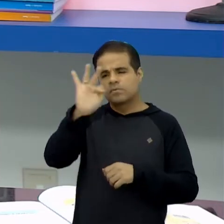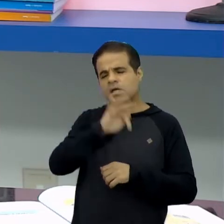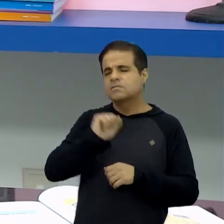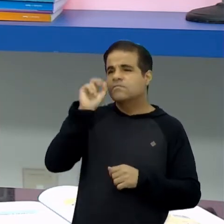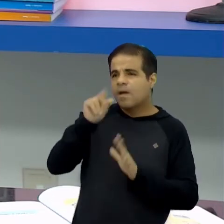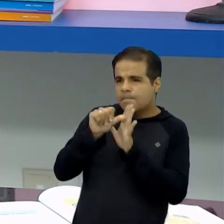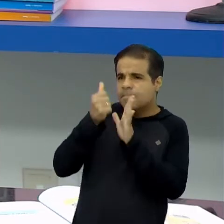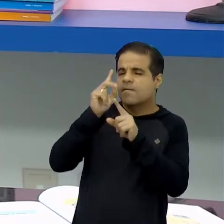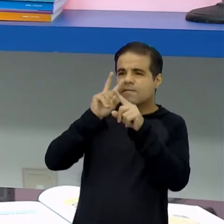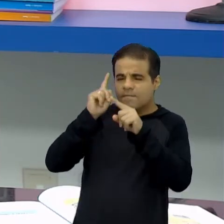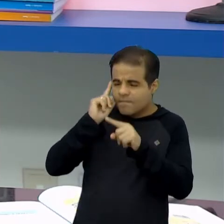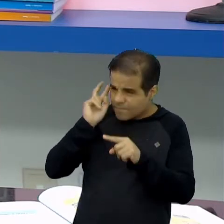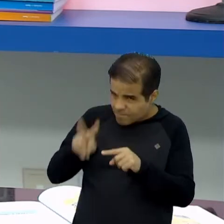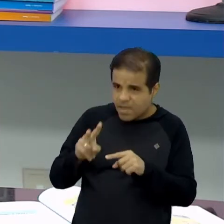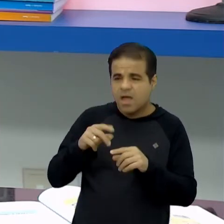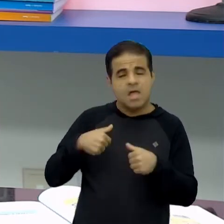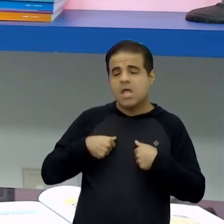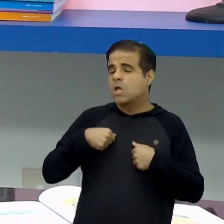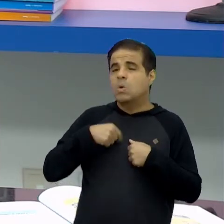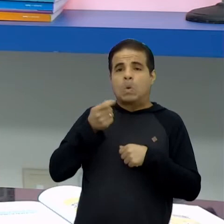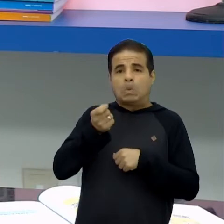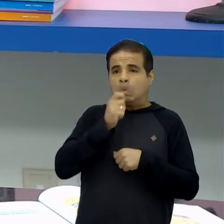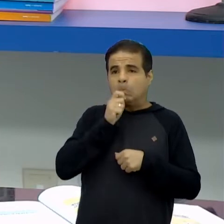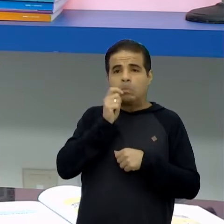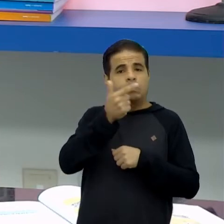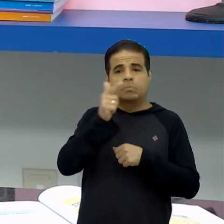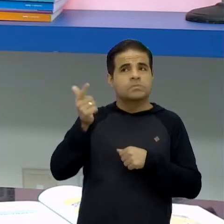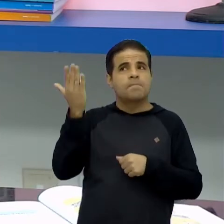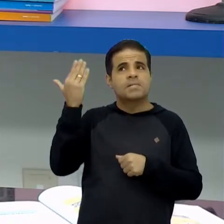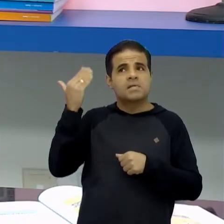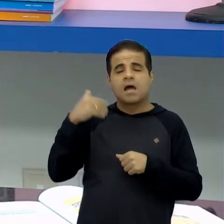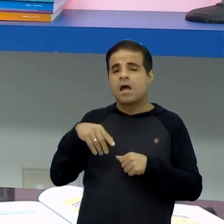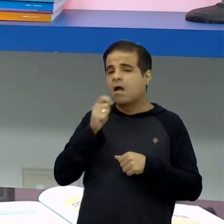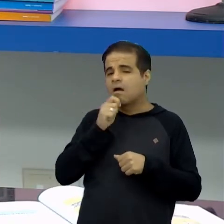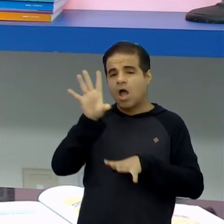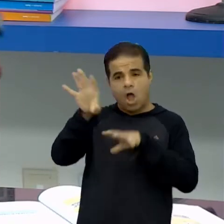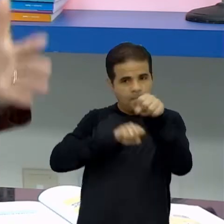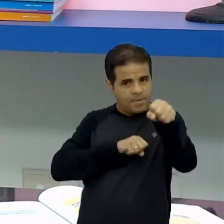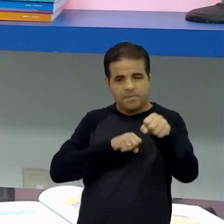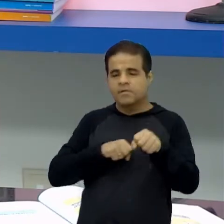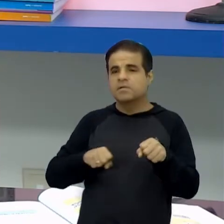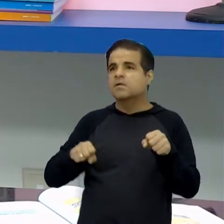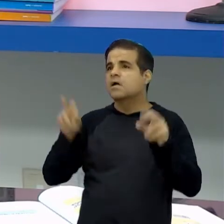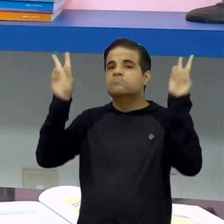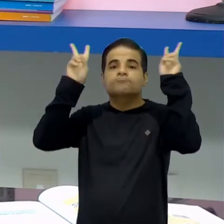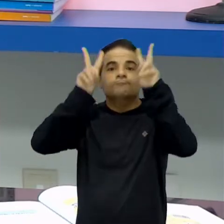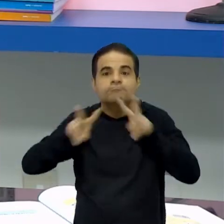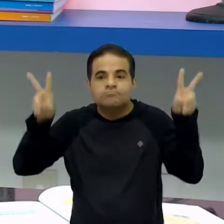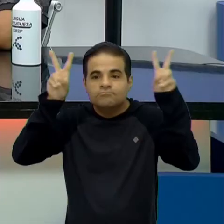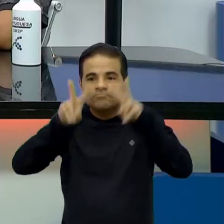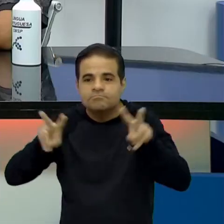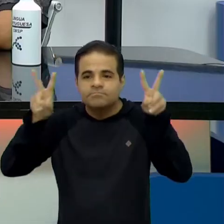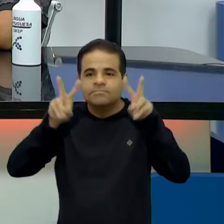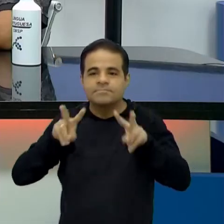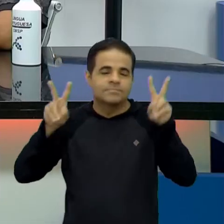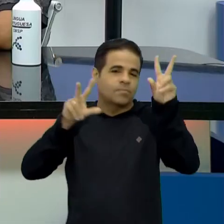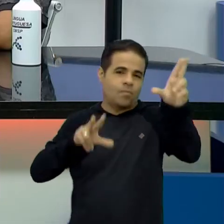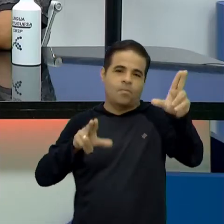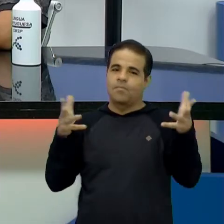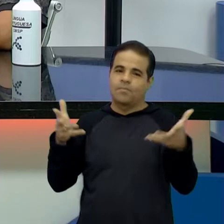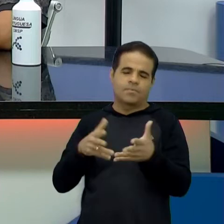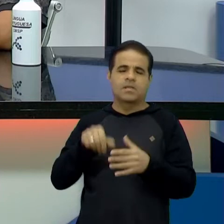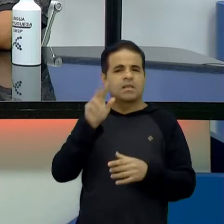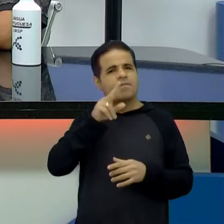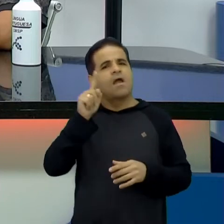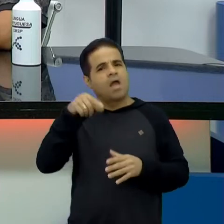isso a primeira vez, e eu não tinha ainda, naquela época em que eu me formei, essa visão que eu tenho hoje. Essa noção, a gente começa a verificar como